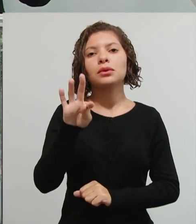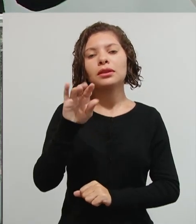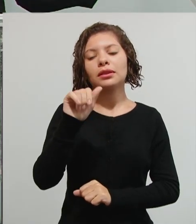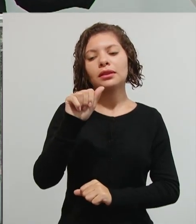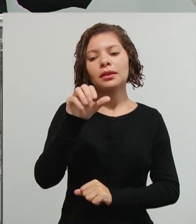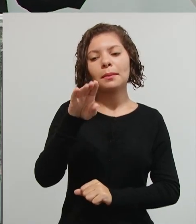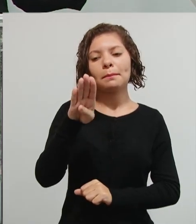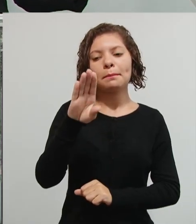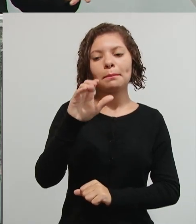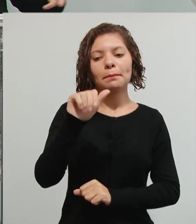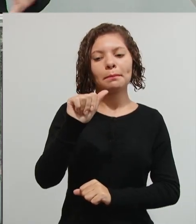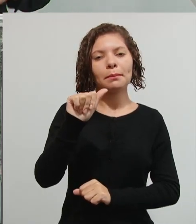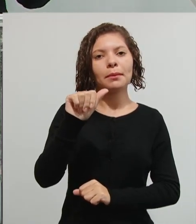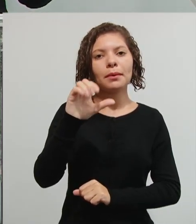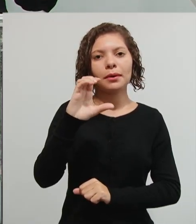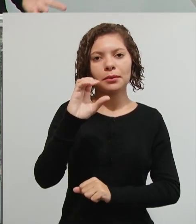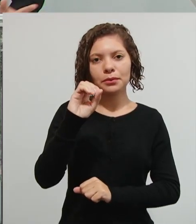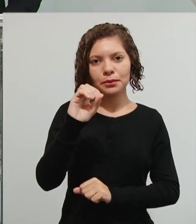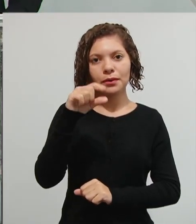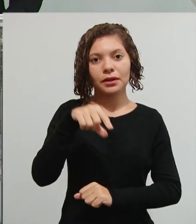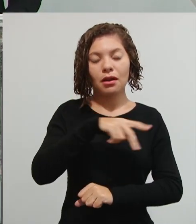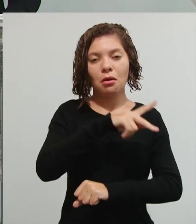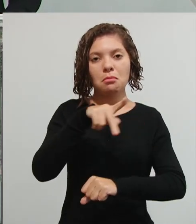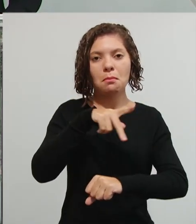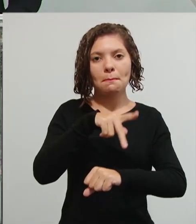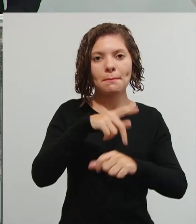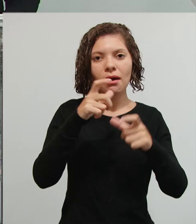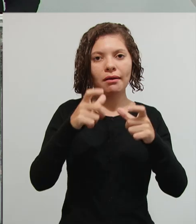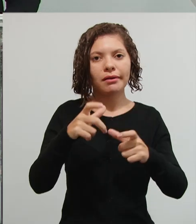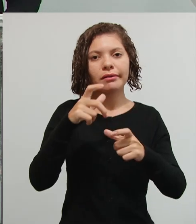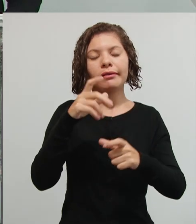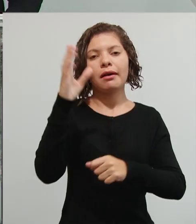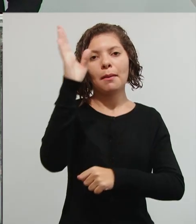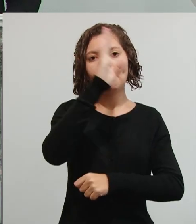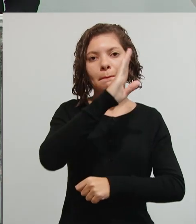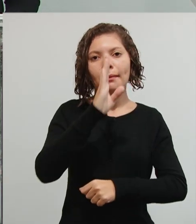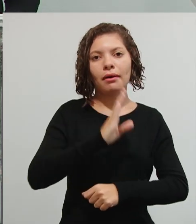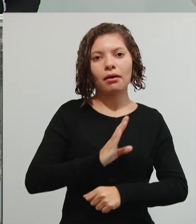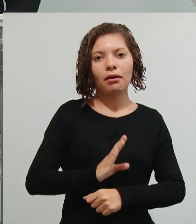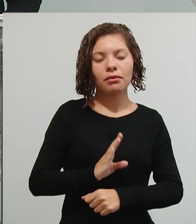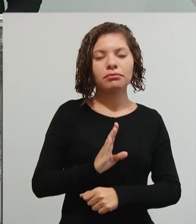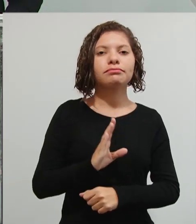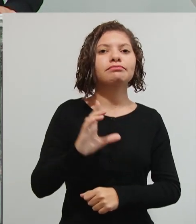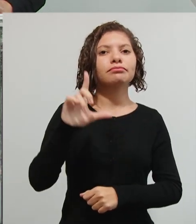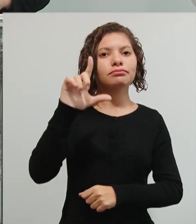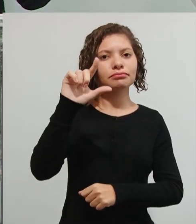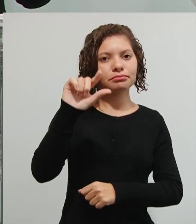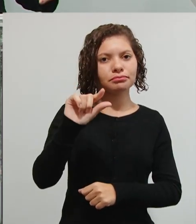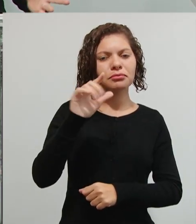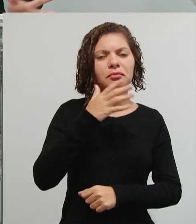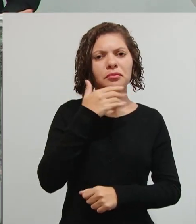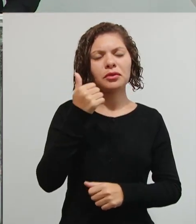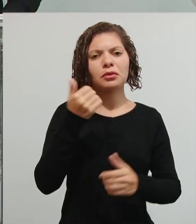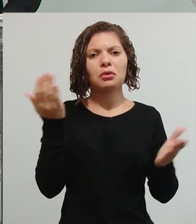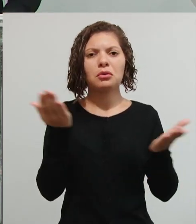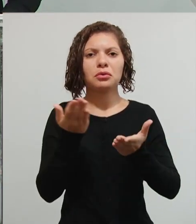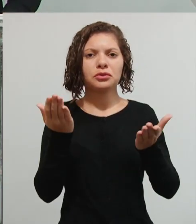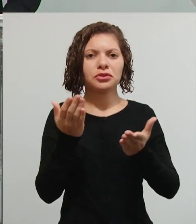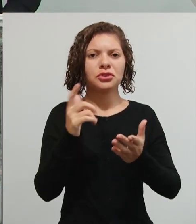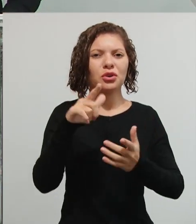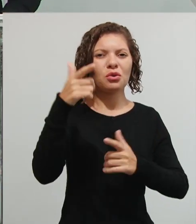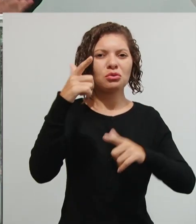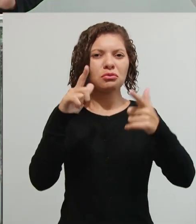países vizinhos, com países do Ocidente de forma geral, nós somos um país que consome muito menos cigarro do que vários países ao nosso